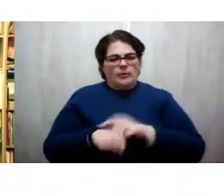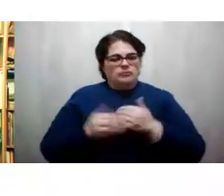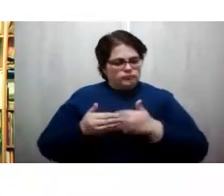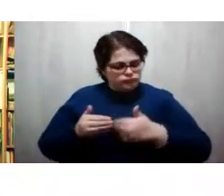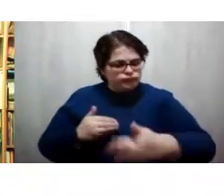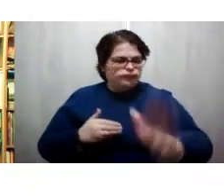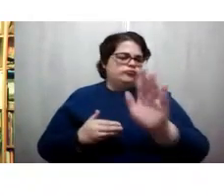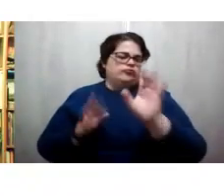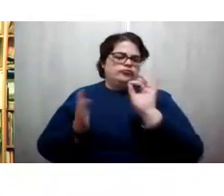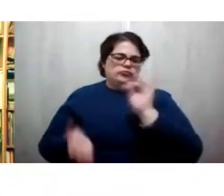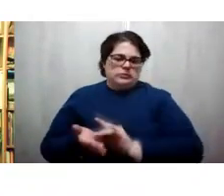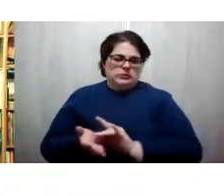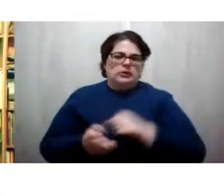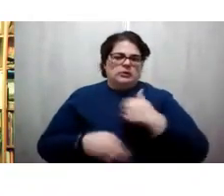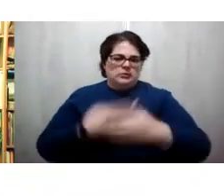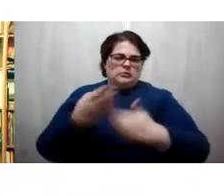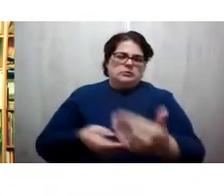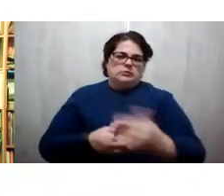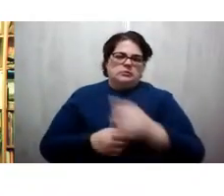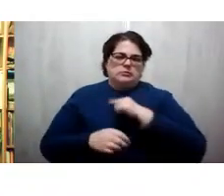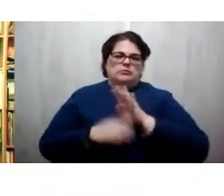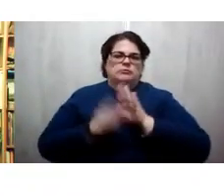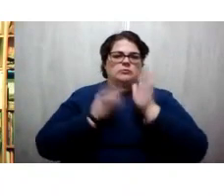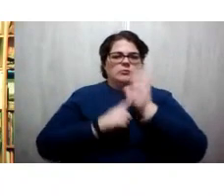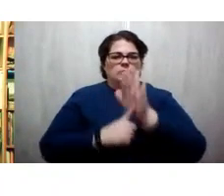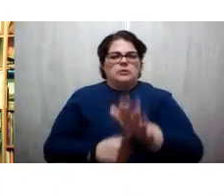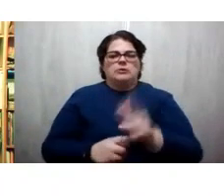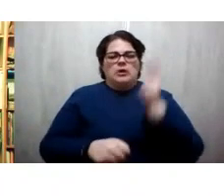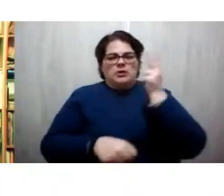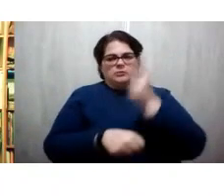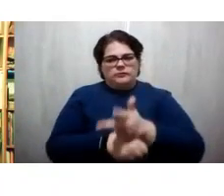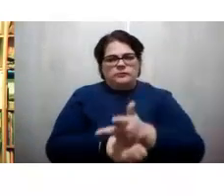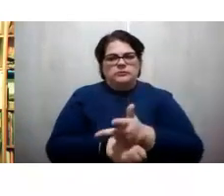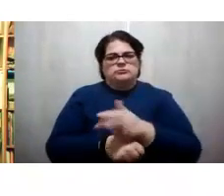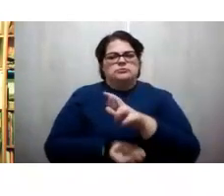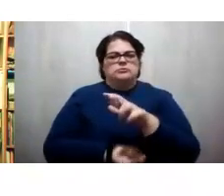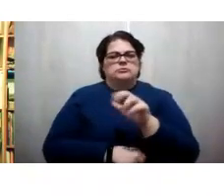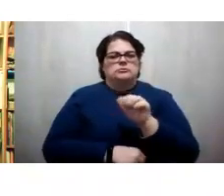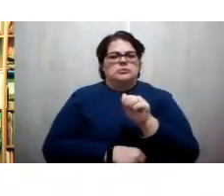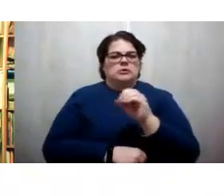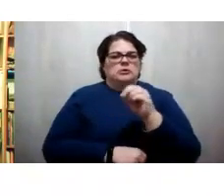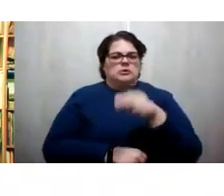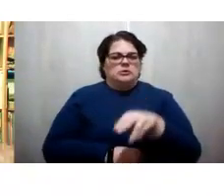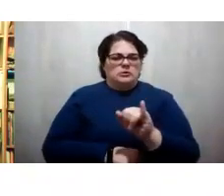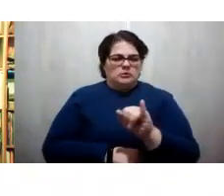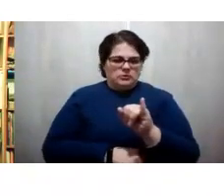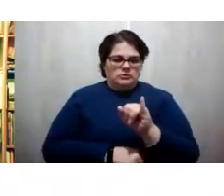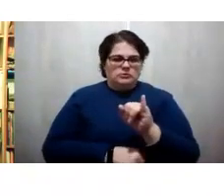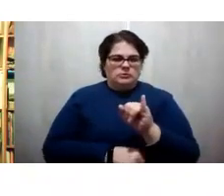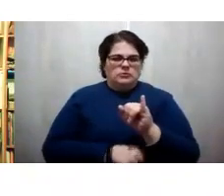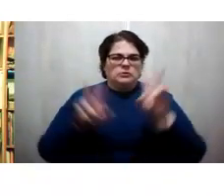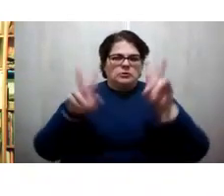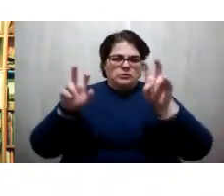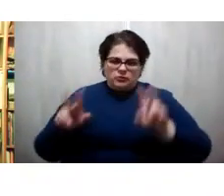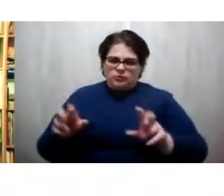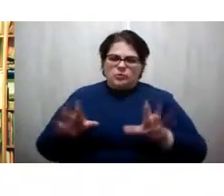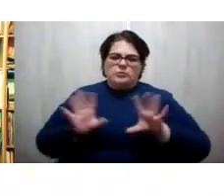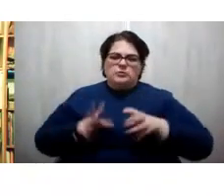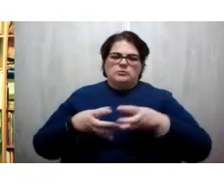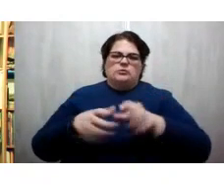e nessa parte eu vou exibir um vídeo que foi feito pelo Raoni Reis sobre o desfile